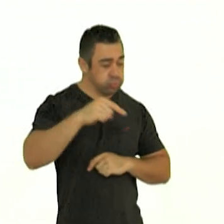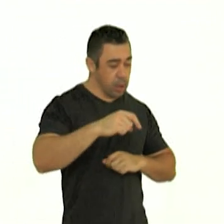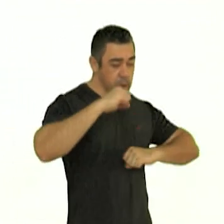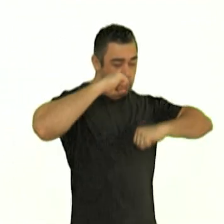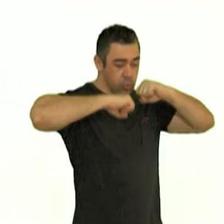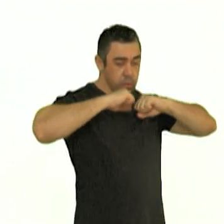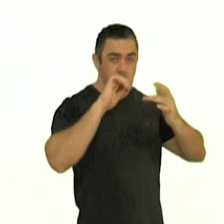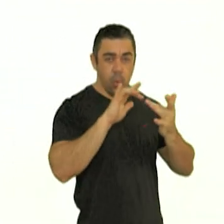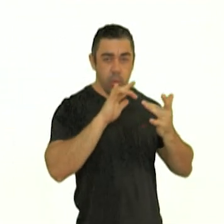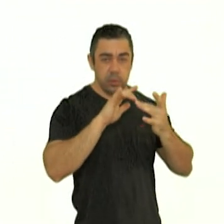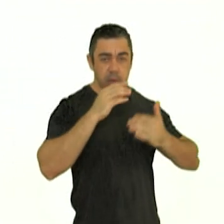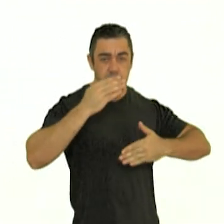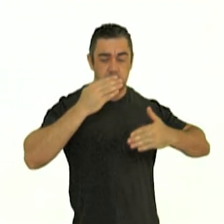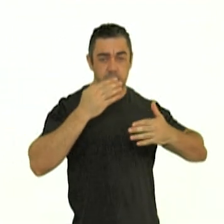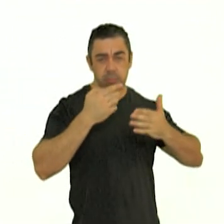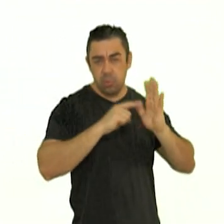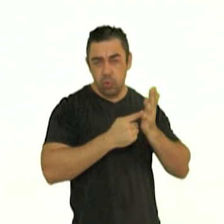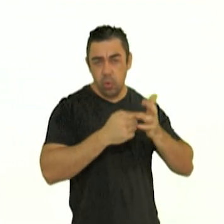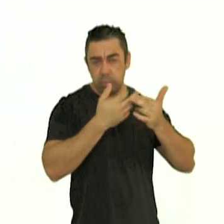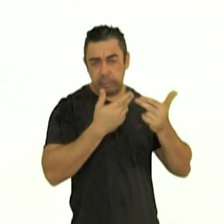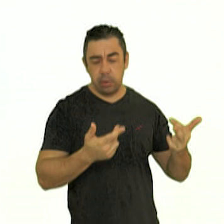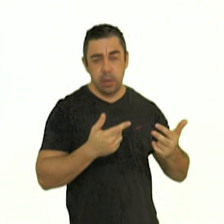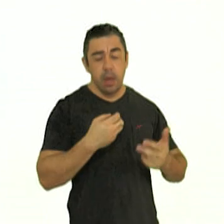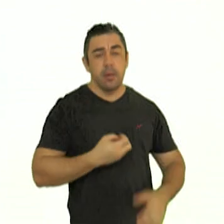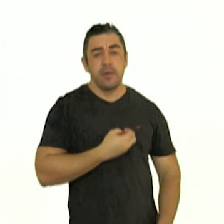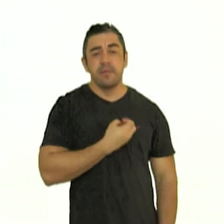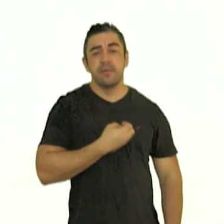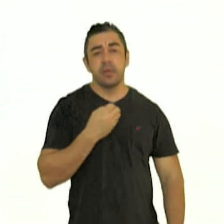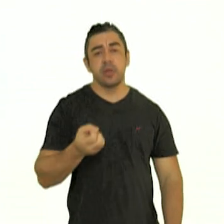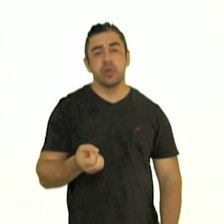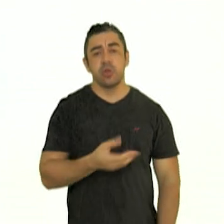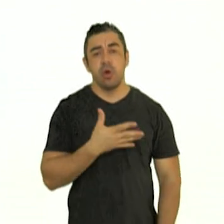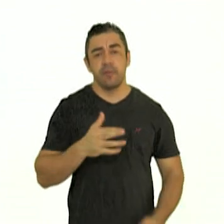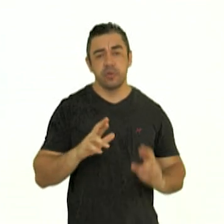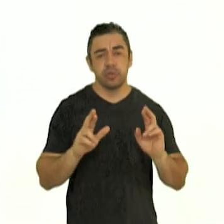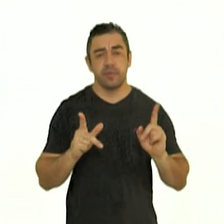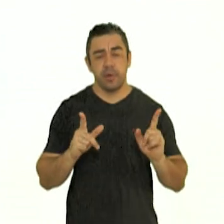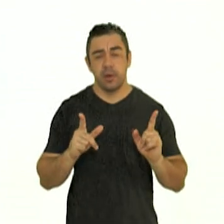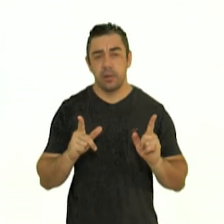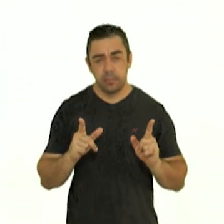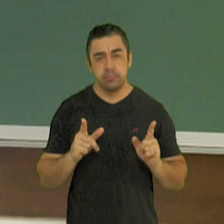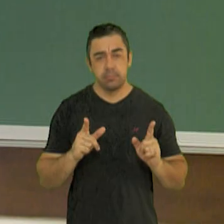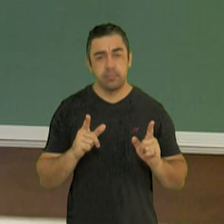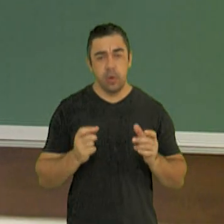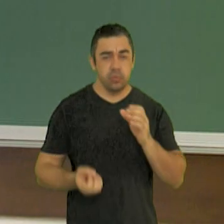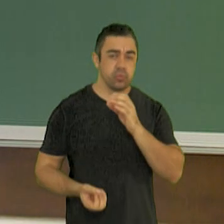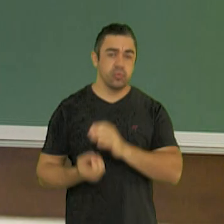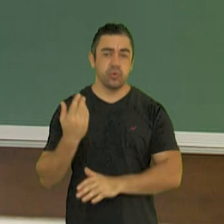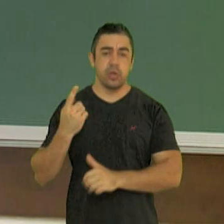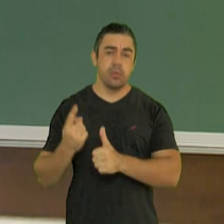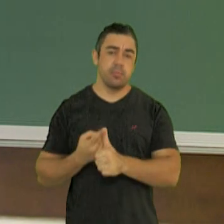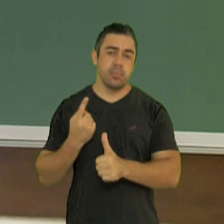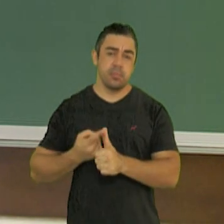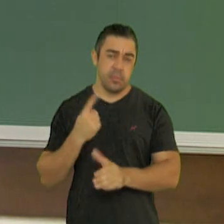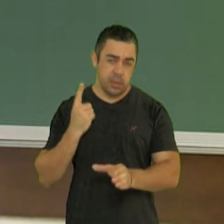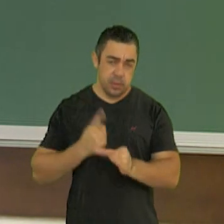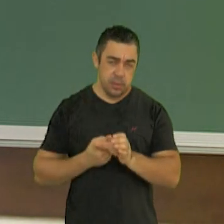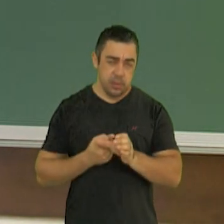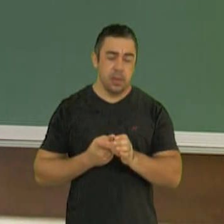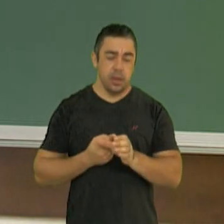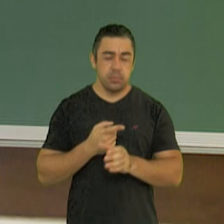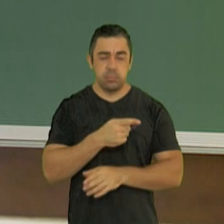a indústria e com a vida, uma vida nova, né? Uma vida inédita aí no surgimento das primeiras cidades